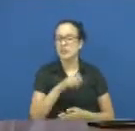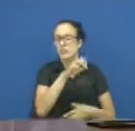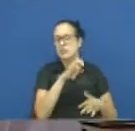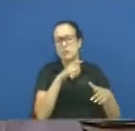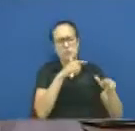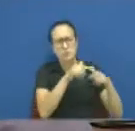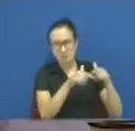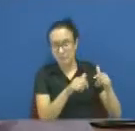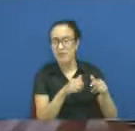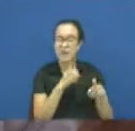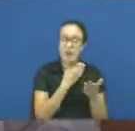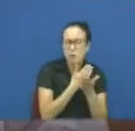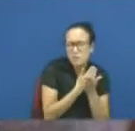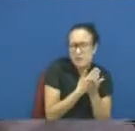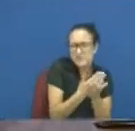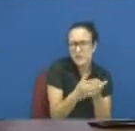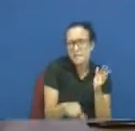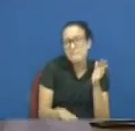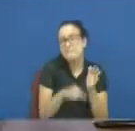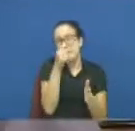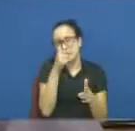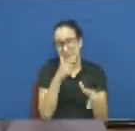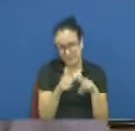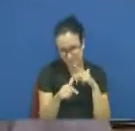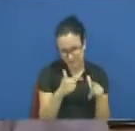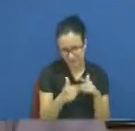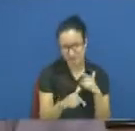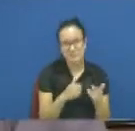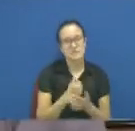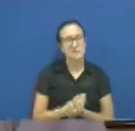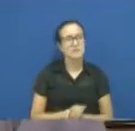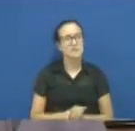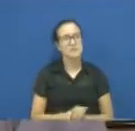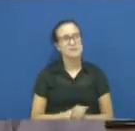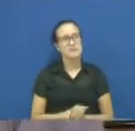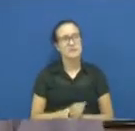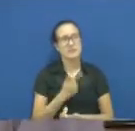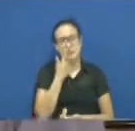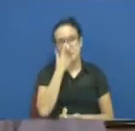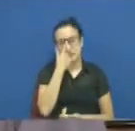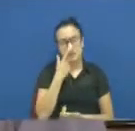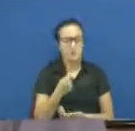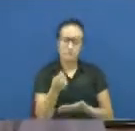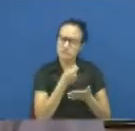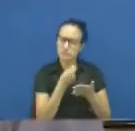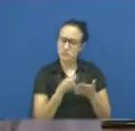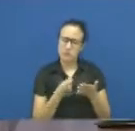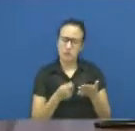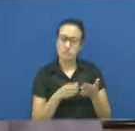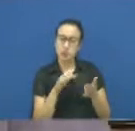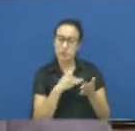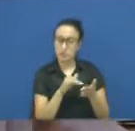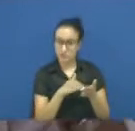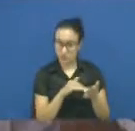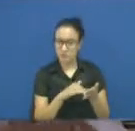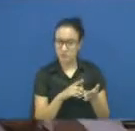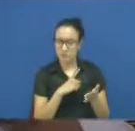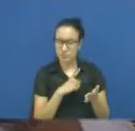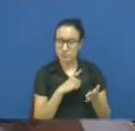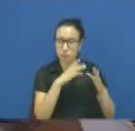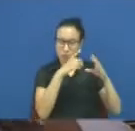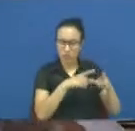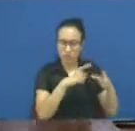Zé Carlos, em que o Cury fazia escrita naquele escritório. Era assim que chamava, né?